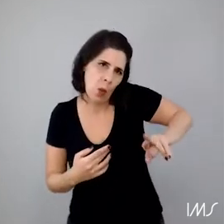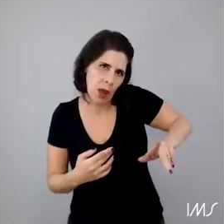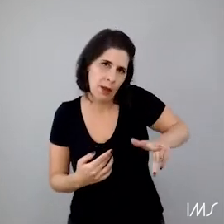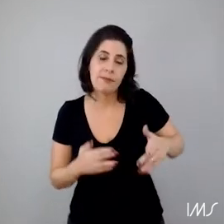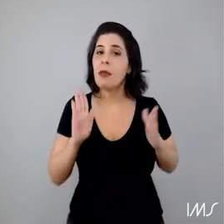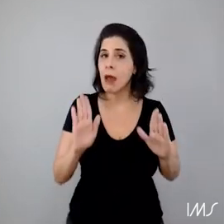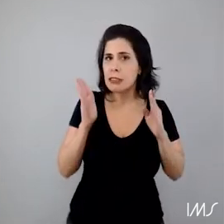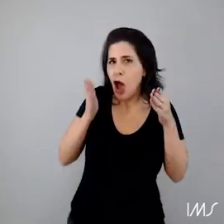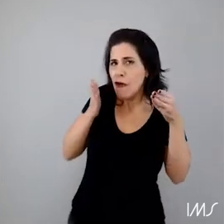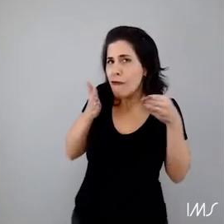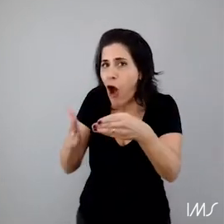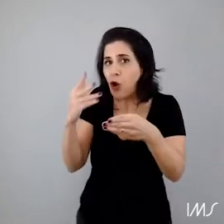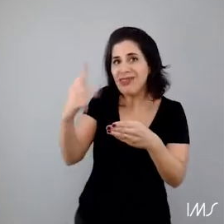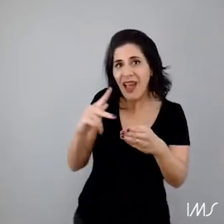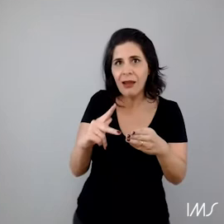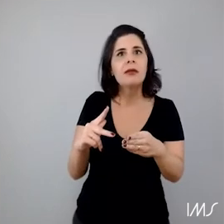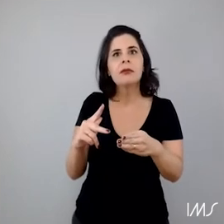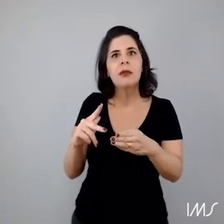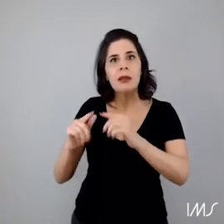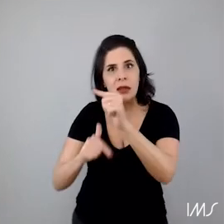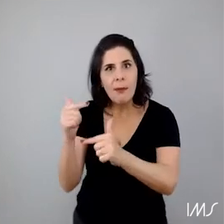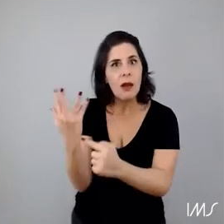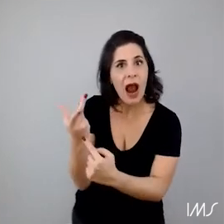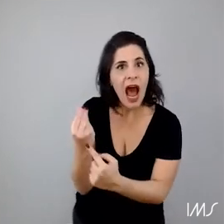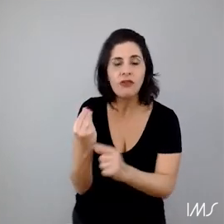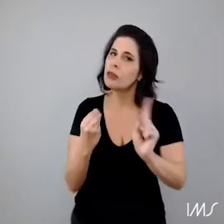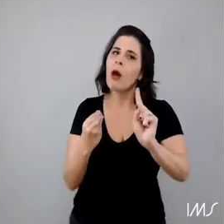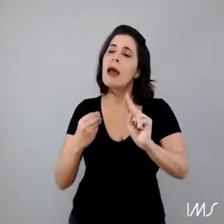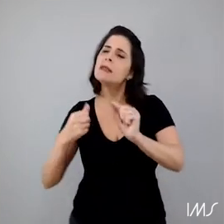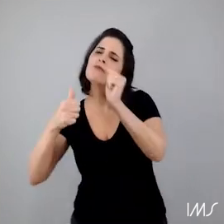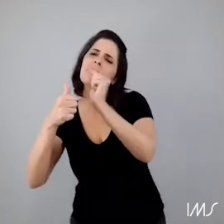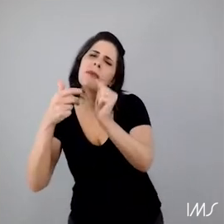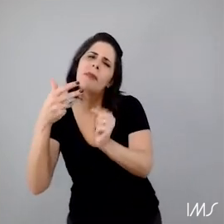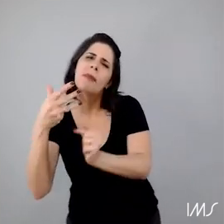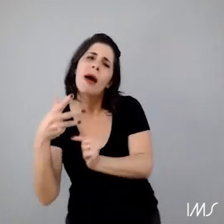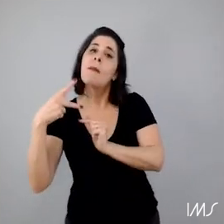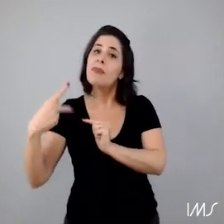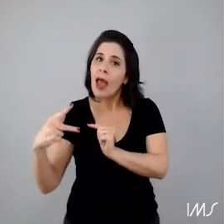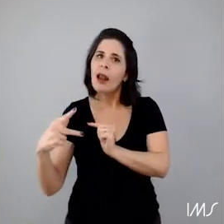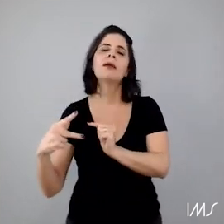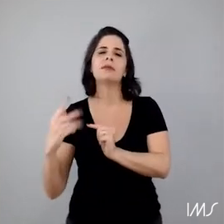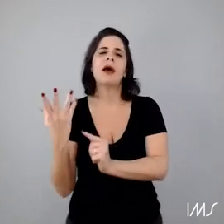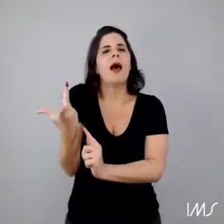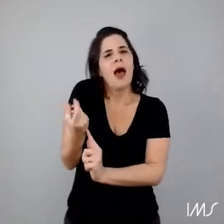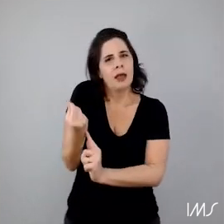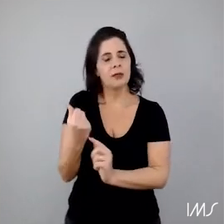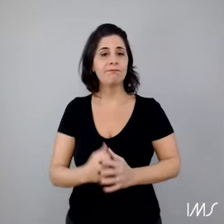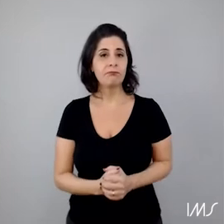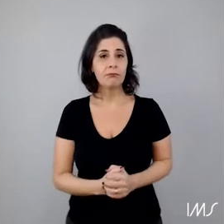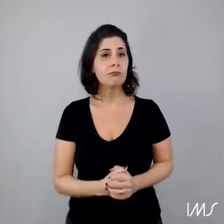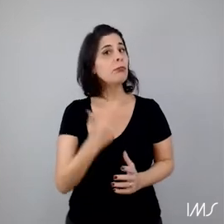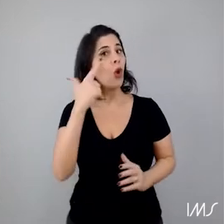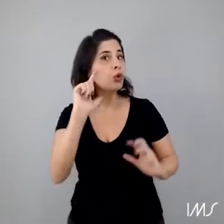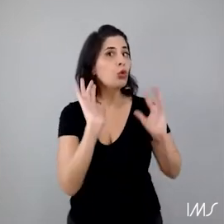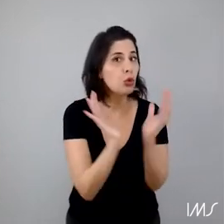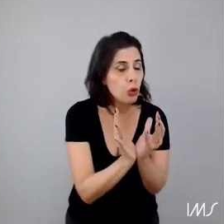focando exclusivamente em sua obra, se detiveram em aspectos de sua produção. Um terceiro grupo ainda é formado